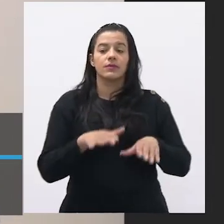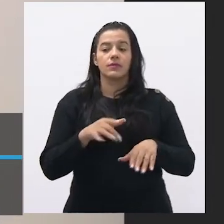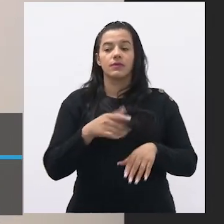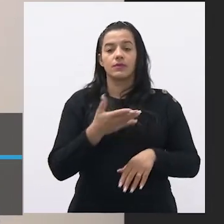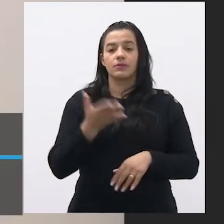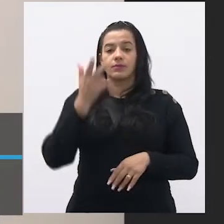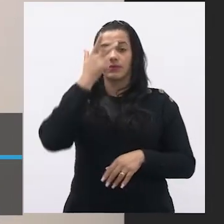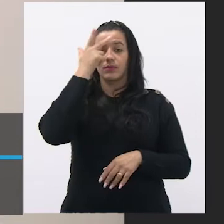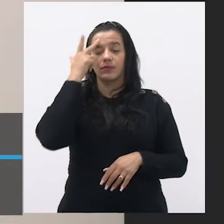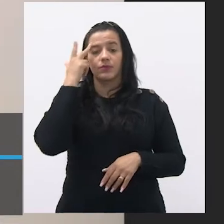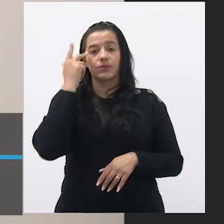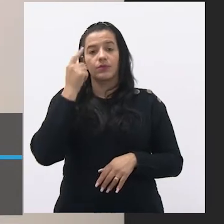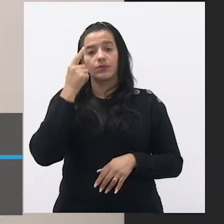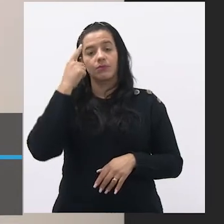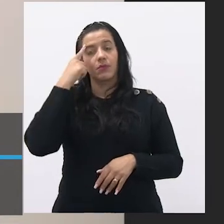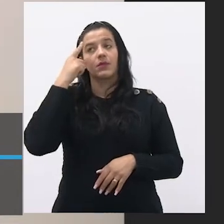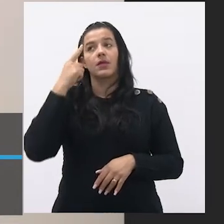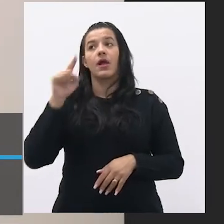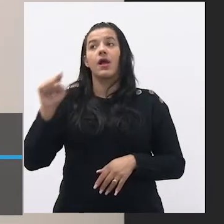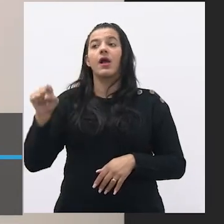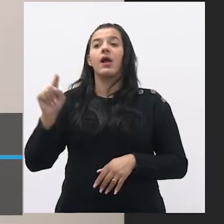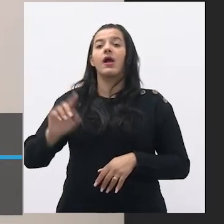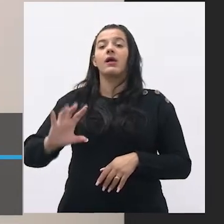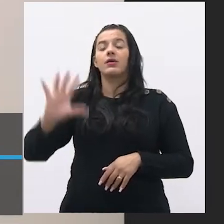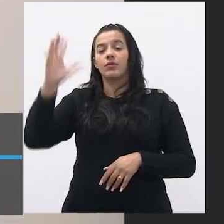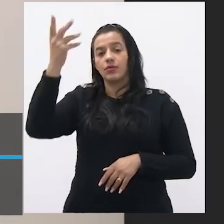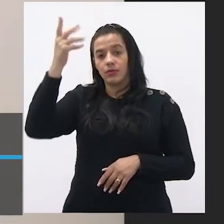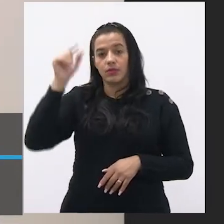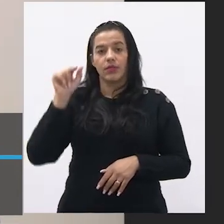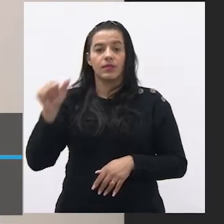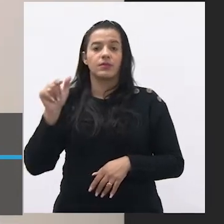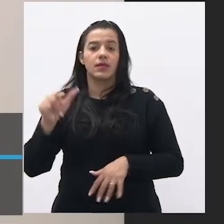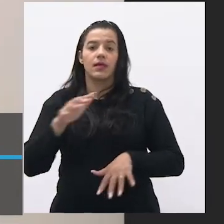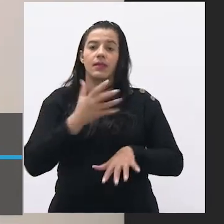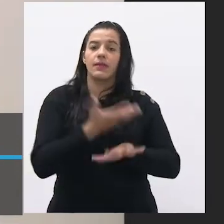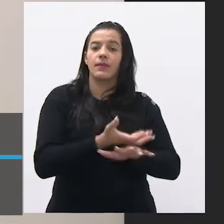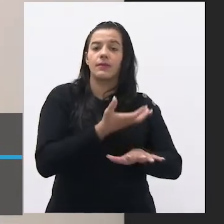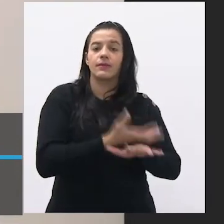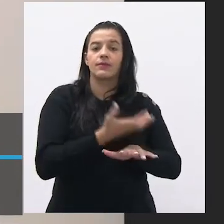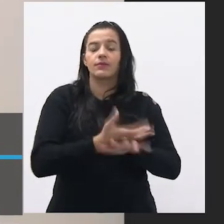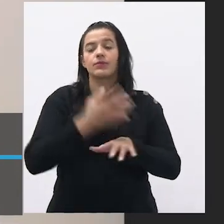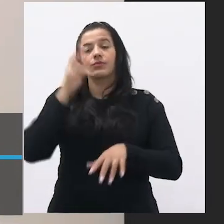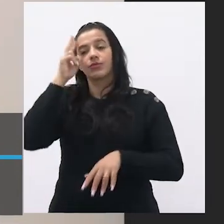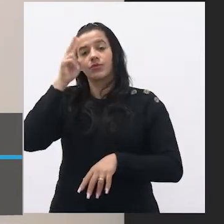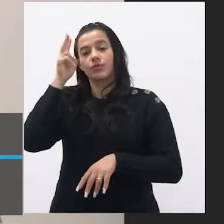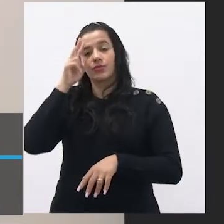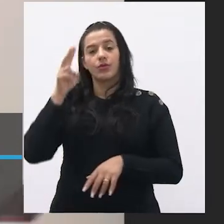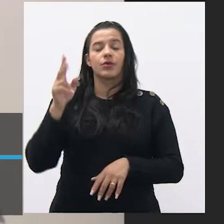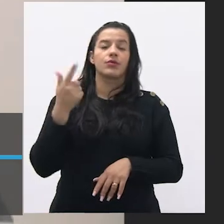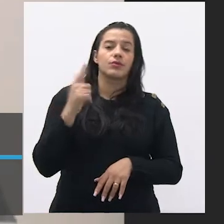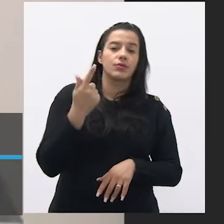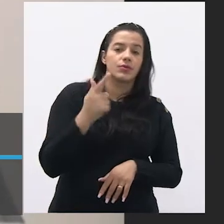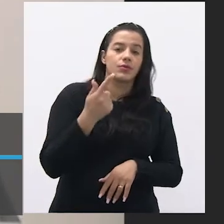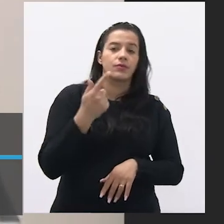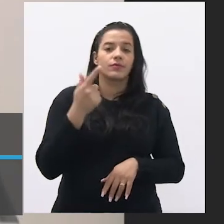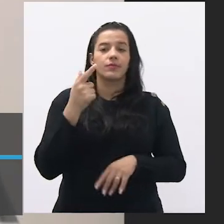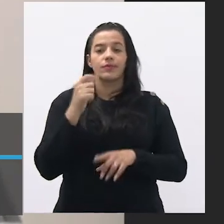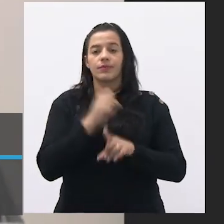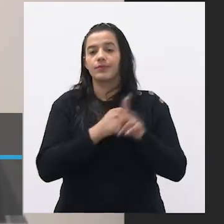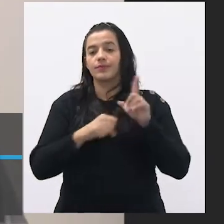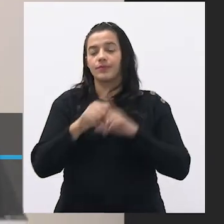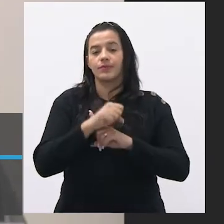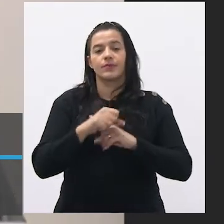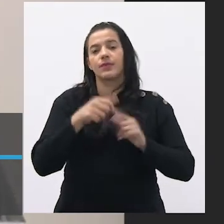entendem que isso é exclusivo das humanas, né? Acontece qualquer coisa, não, pede para o pessoal de história, de geografia, de sociologia, filosofia trabalhar